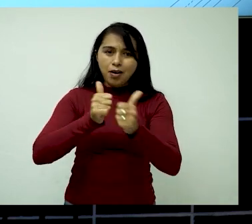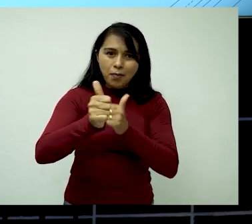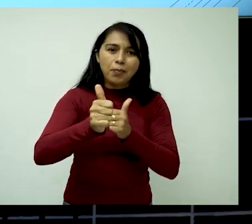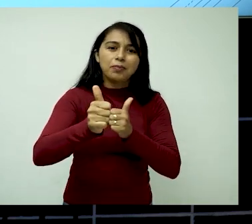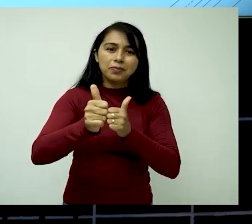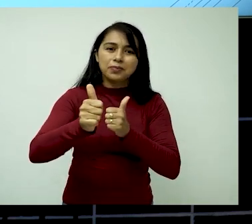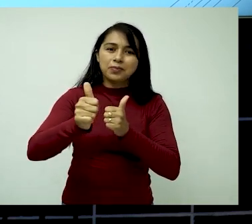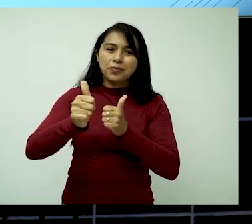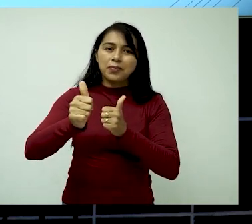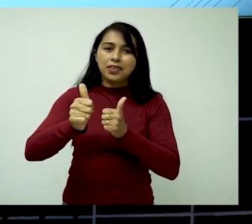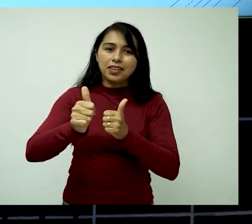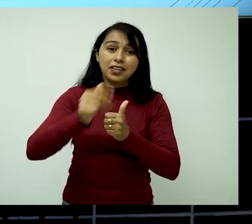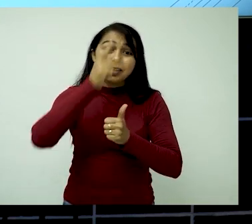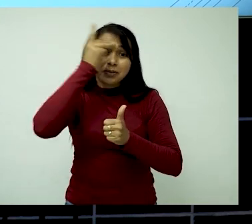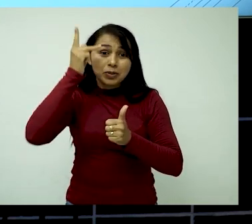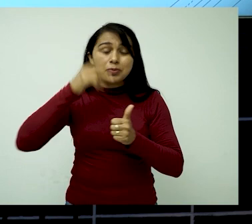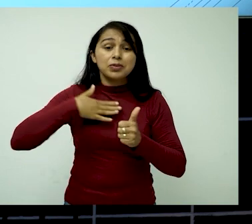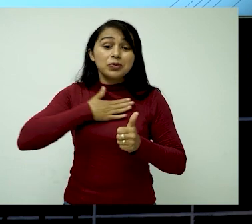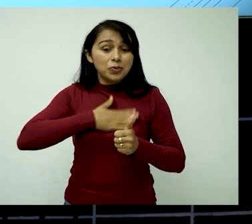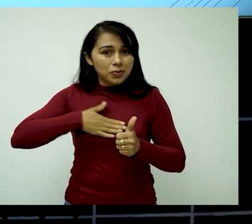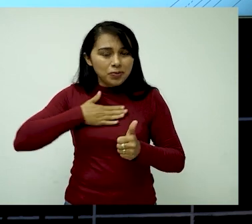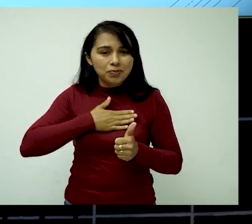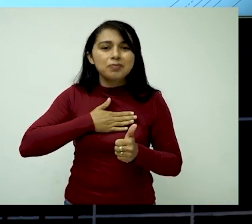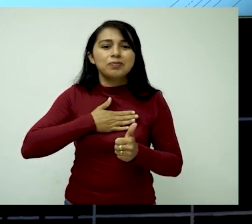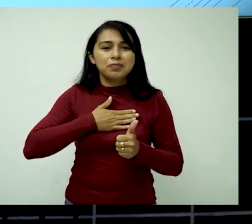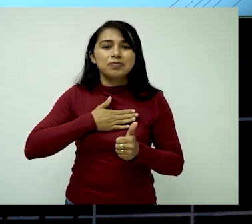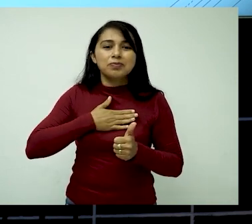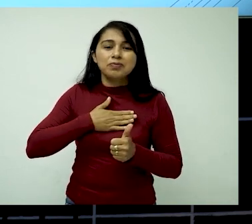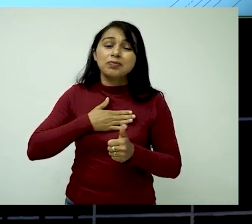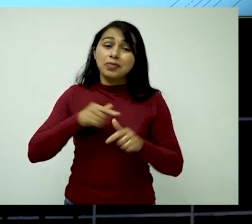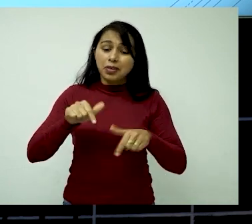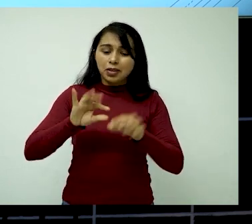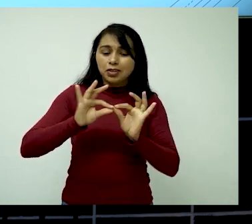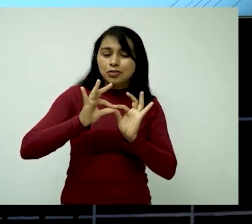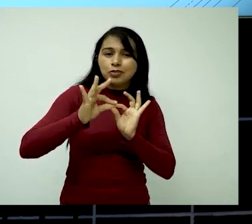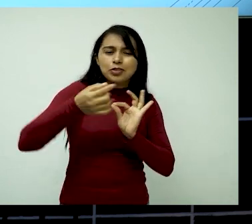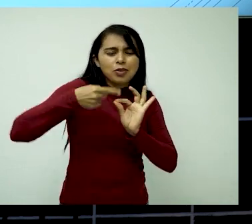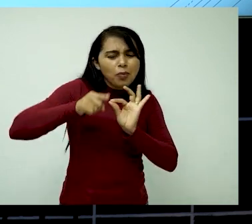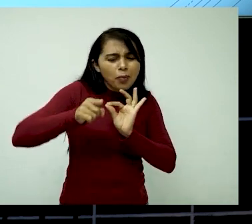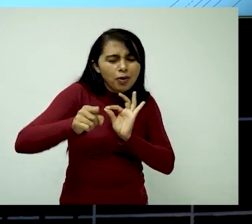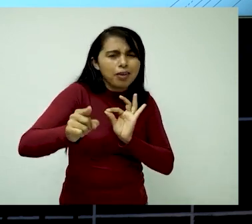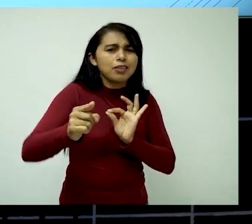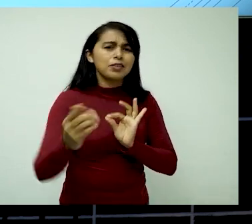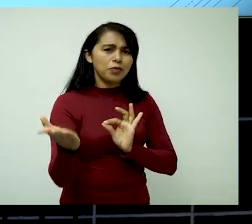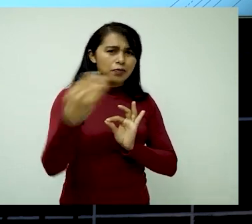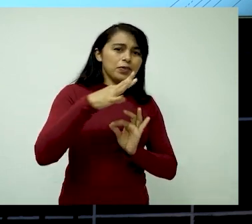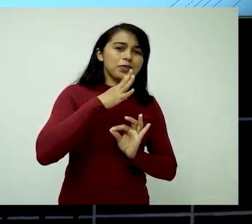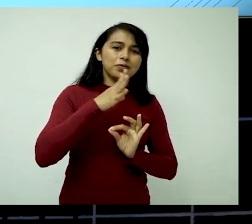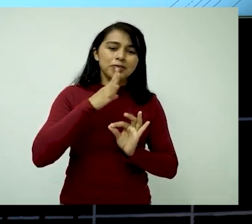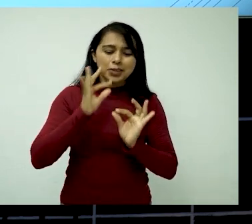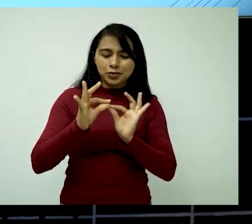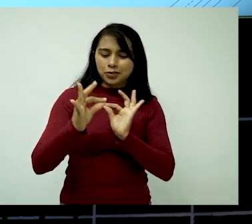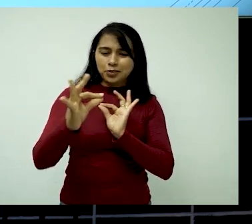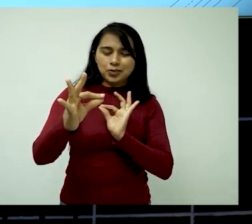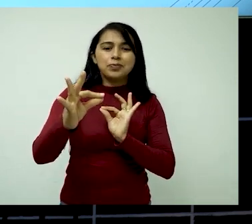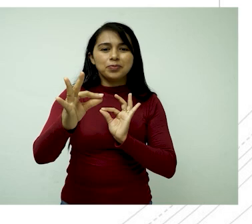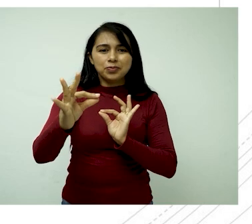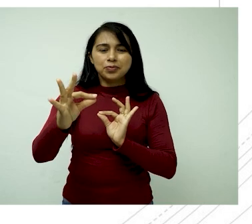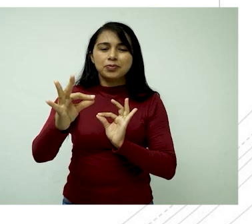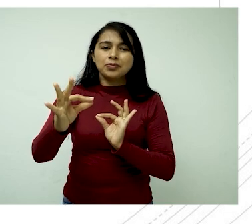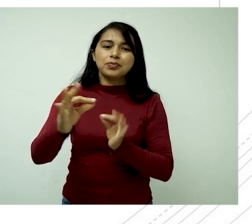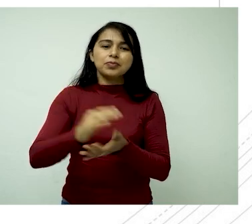bem disputadas, elas têm uma adesão muito grande da população. E aí a distância? Vem comigo, vem conhecer aqui, ó,